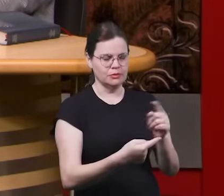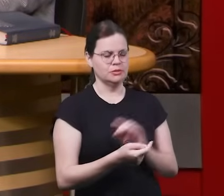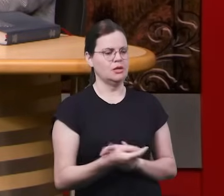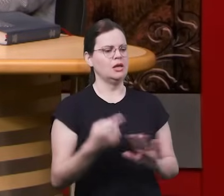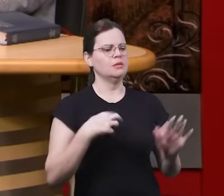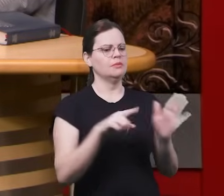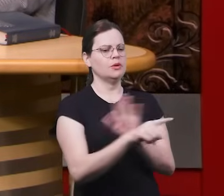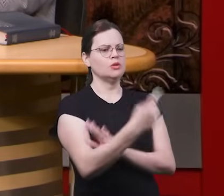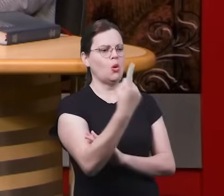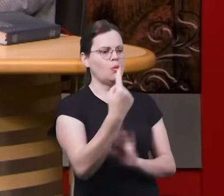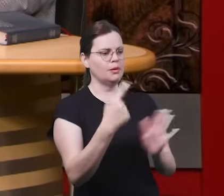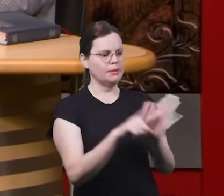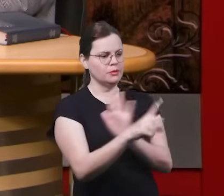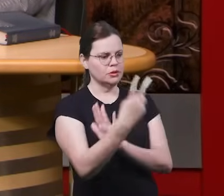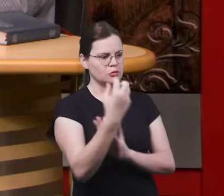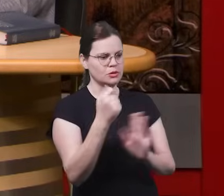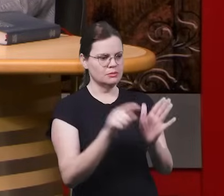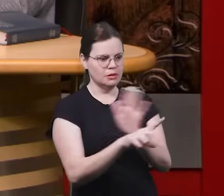se entristece.